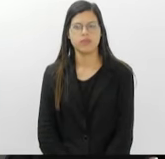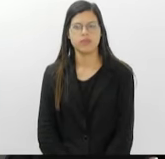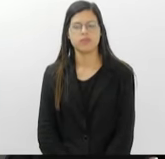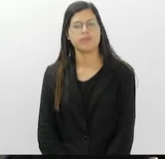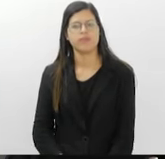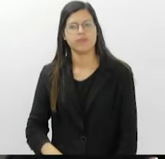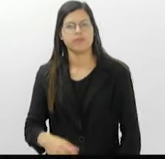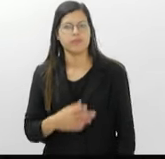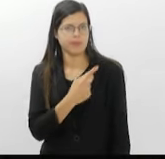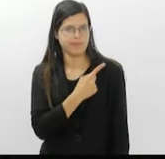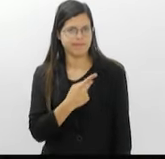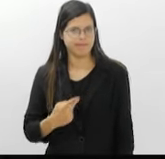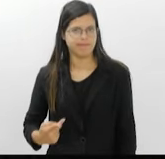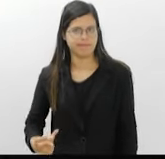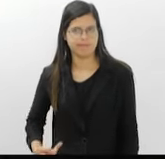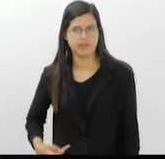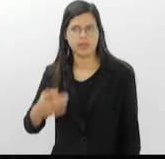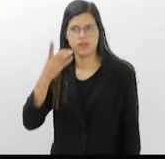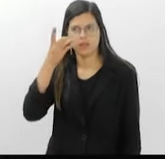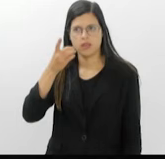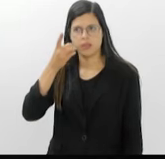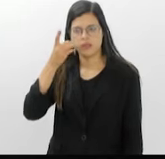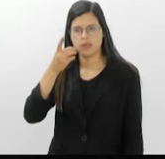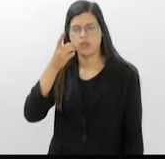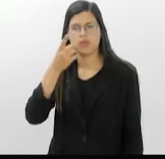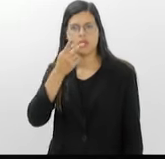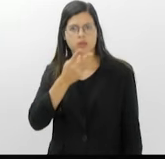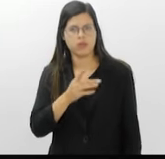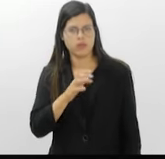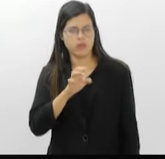Senhor presidente, deputado Pedro Brazão,